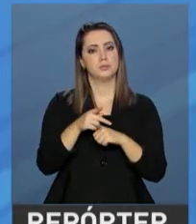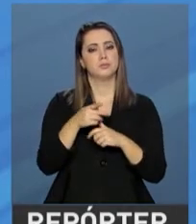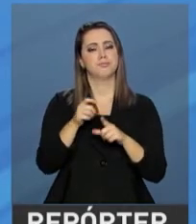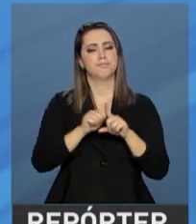meses